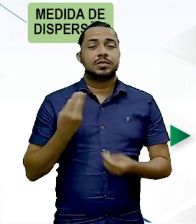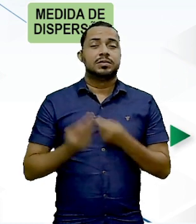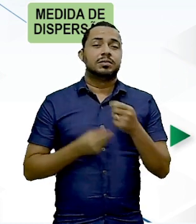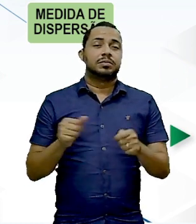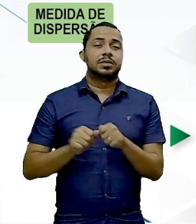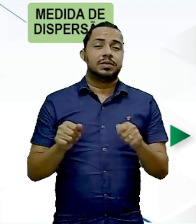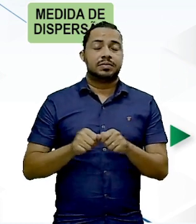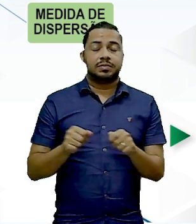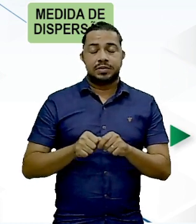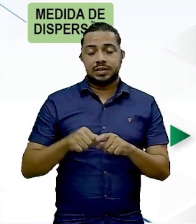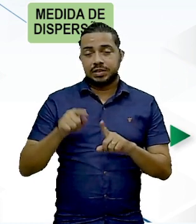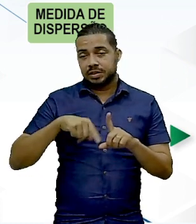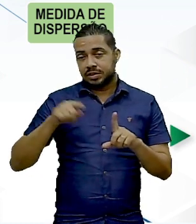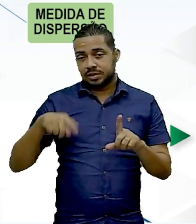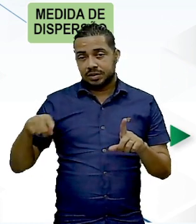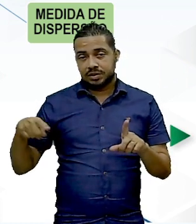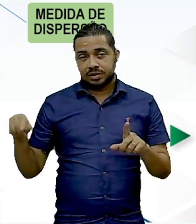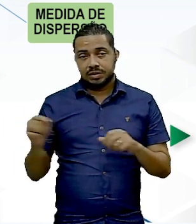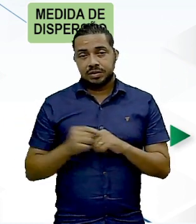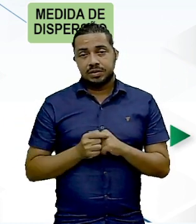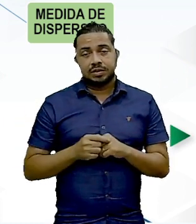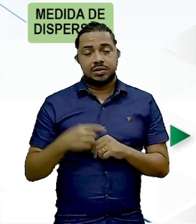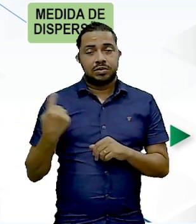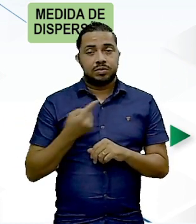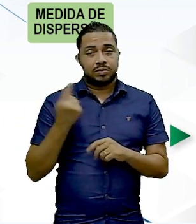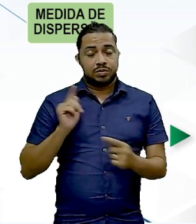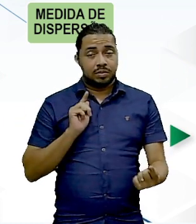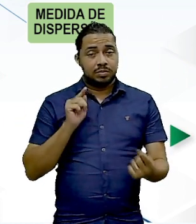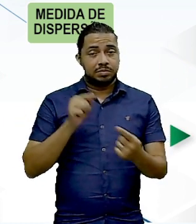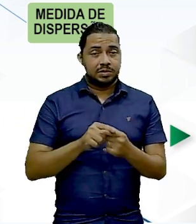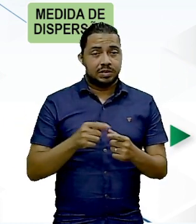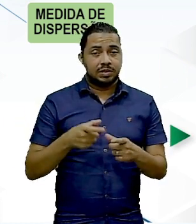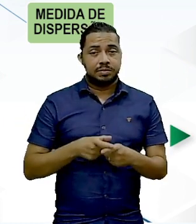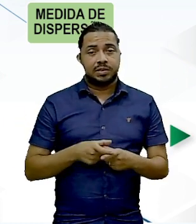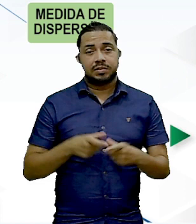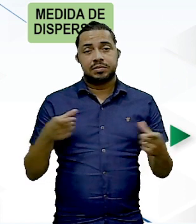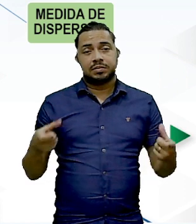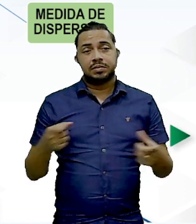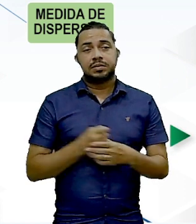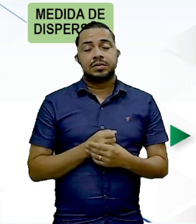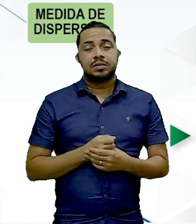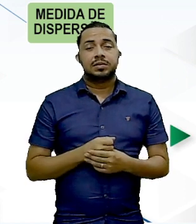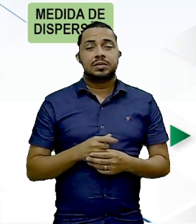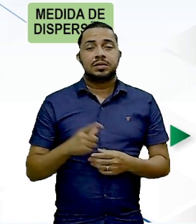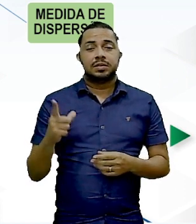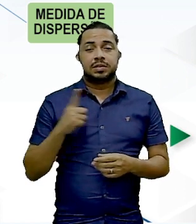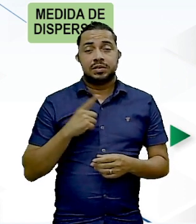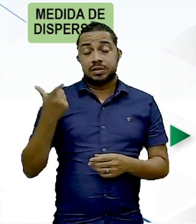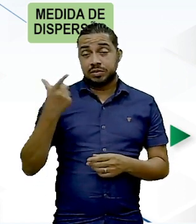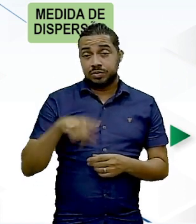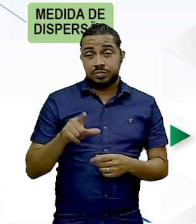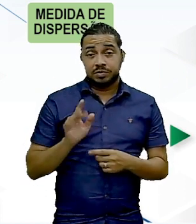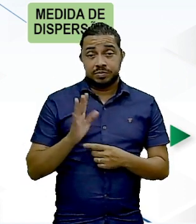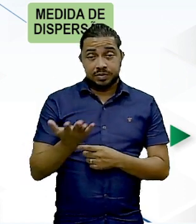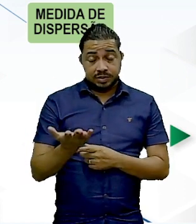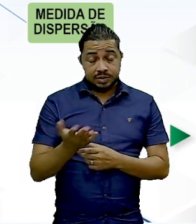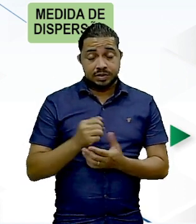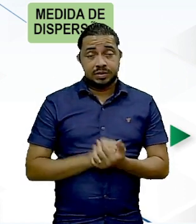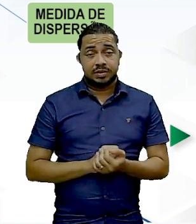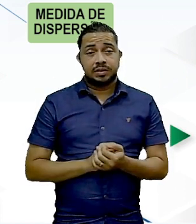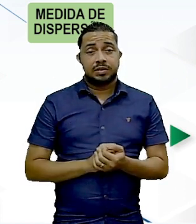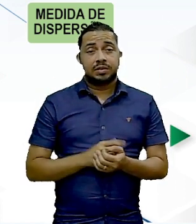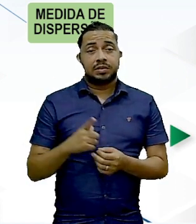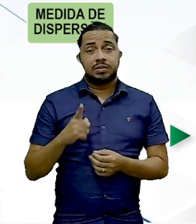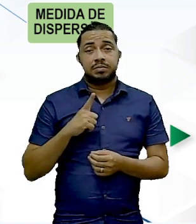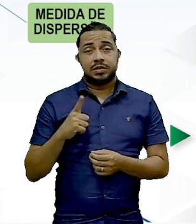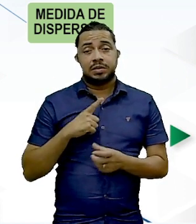a estatística pela medida de centralidade, que é o nosso objeto? A amplitude eu vou trazer de novo para vocês, tá? A amplitude eu